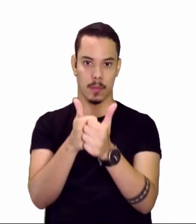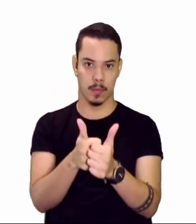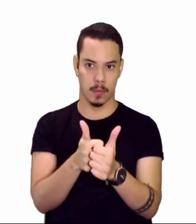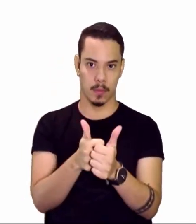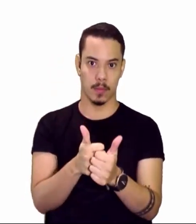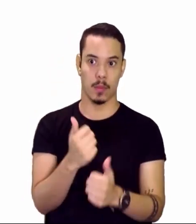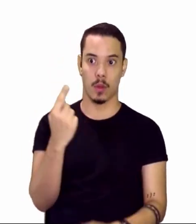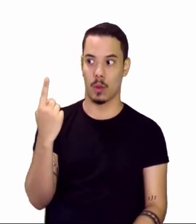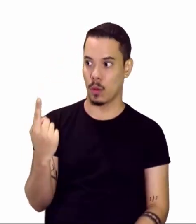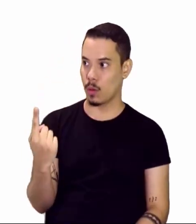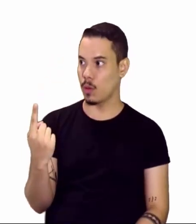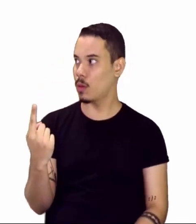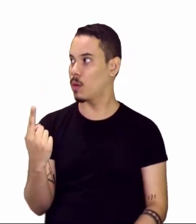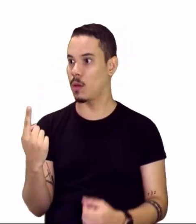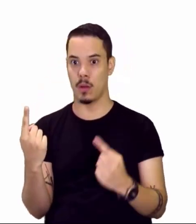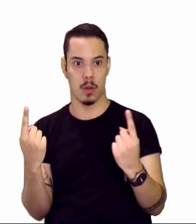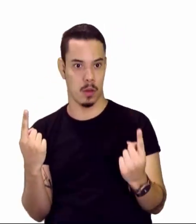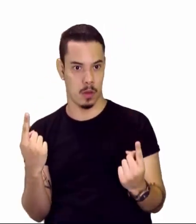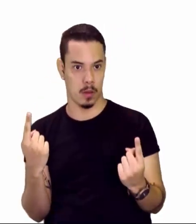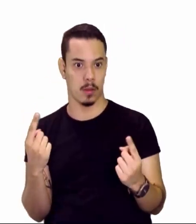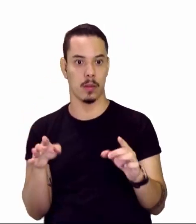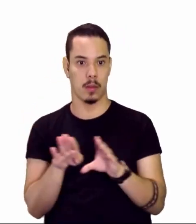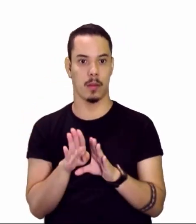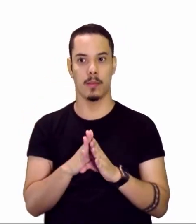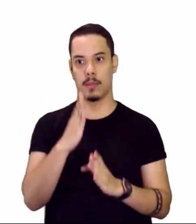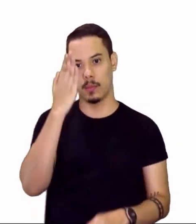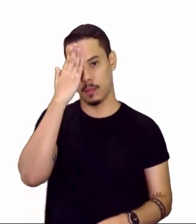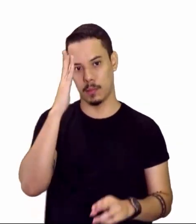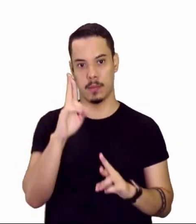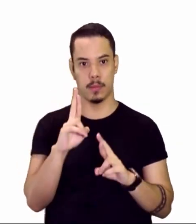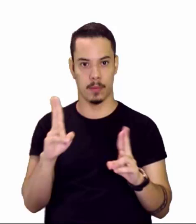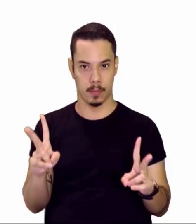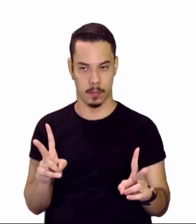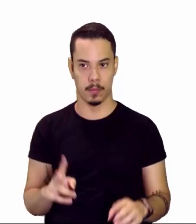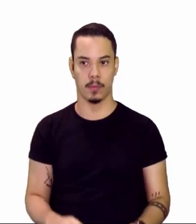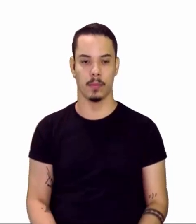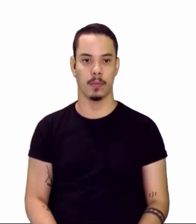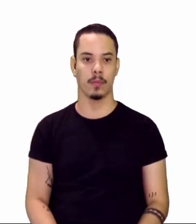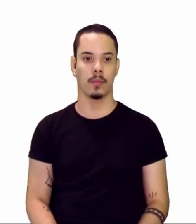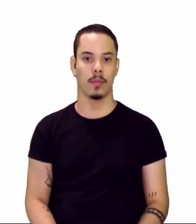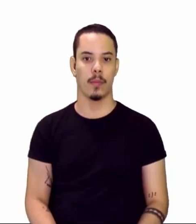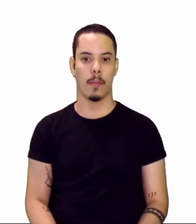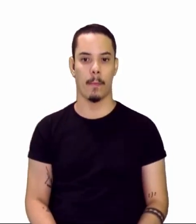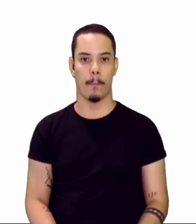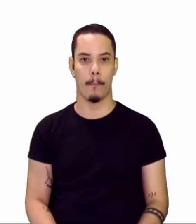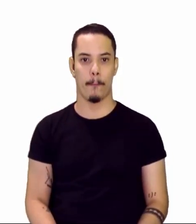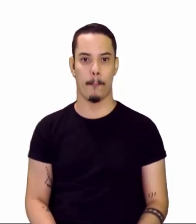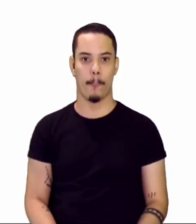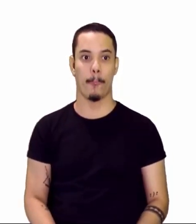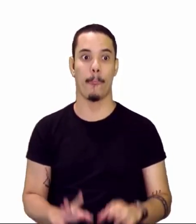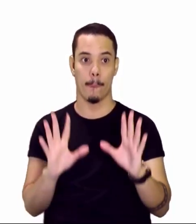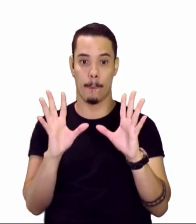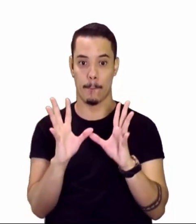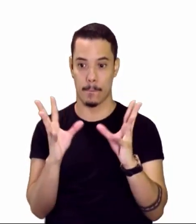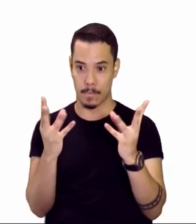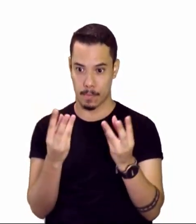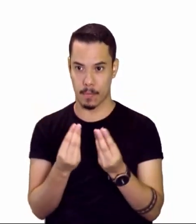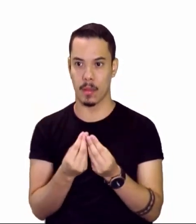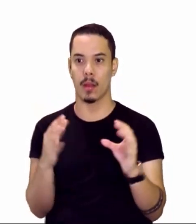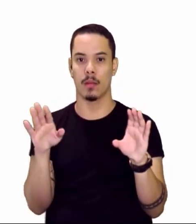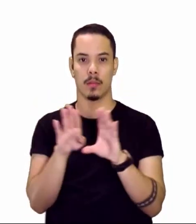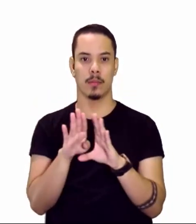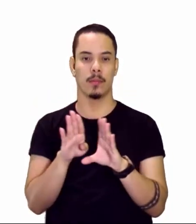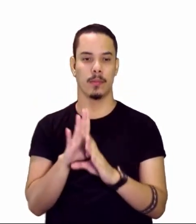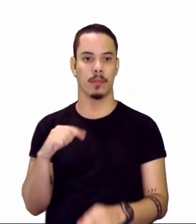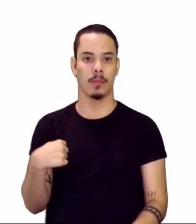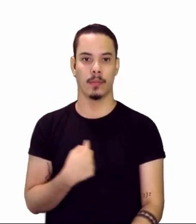ligação covalente e polar e apolar, tá bom? Nas moléculas, nós vimos